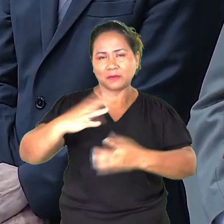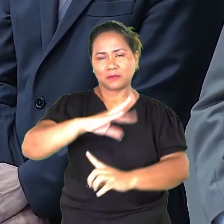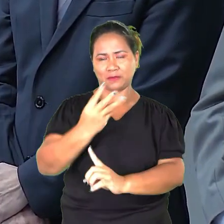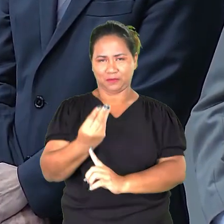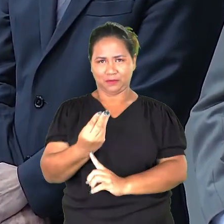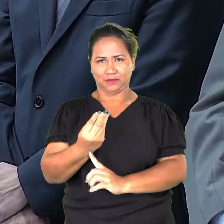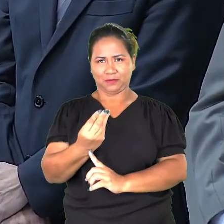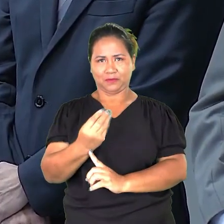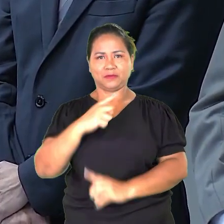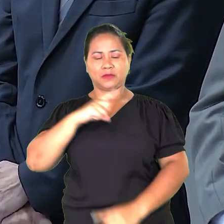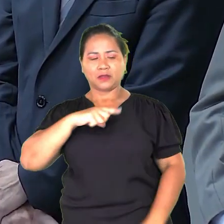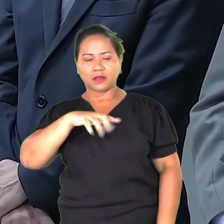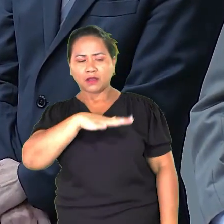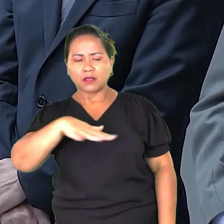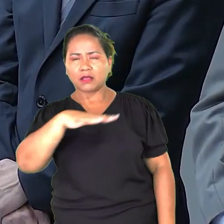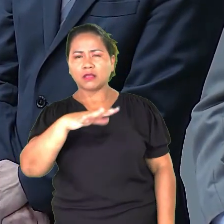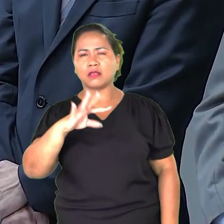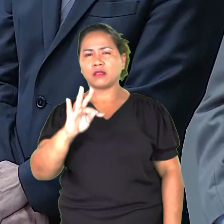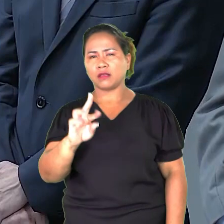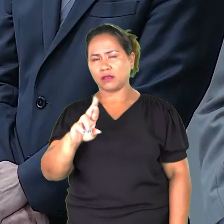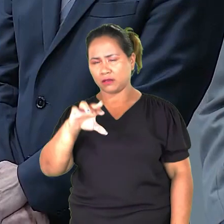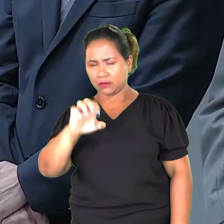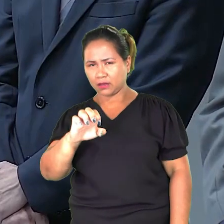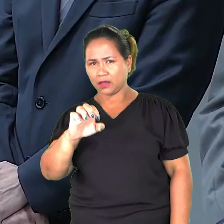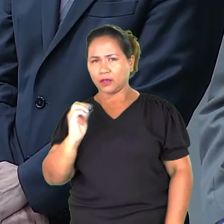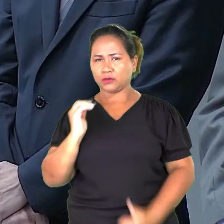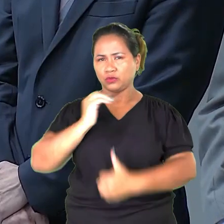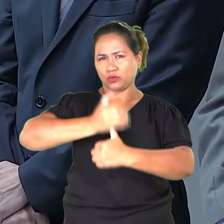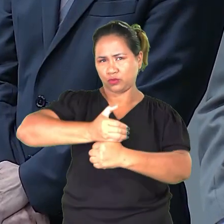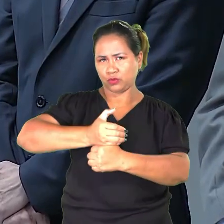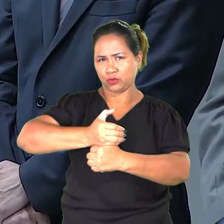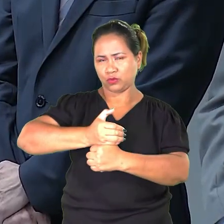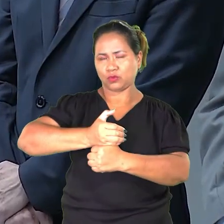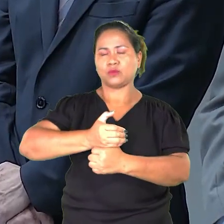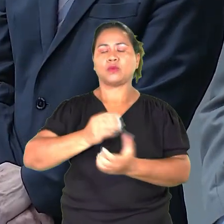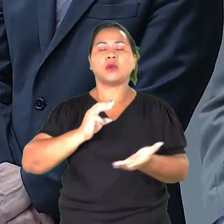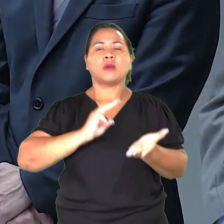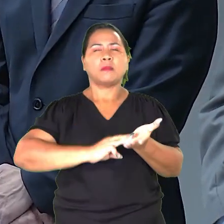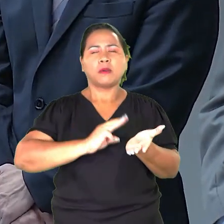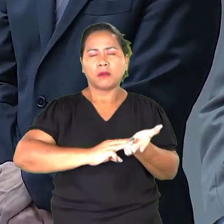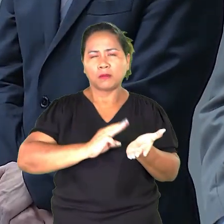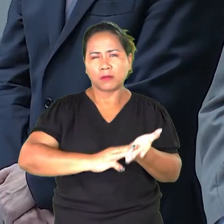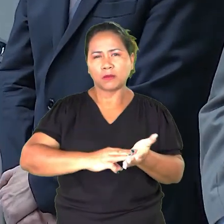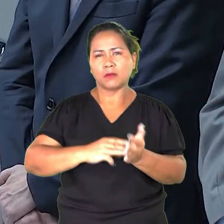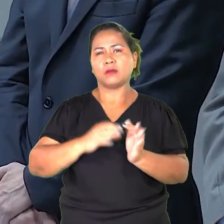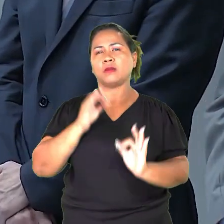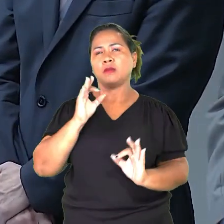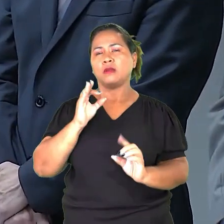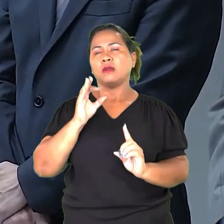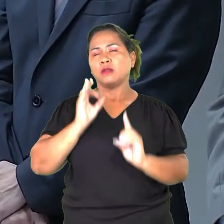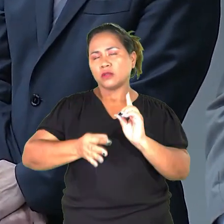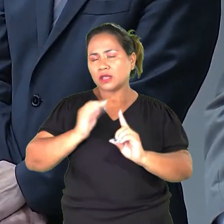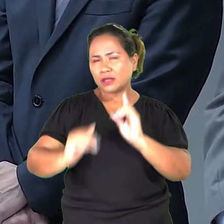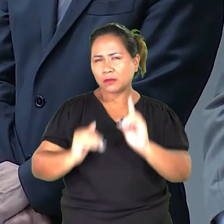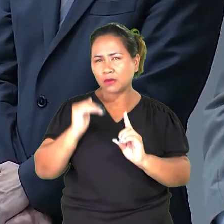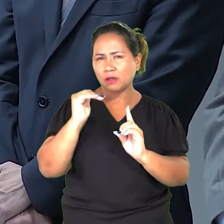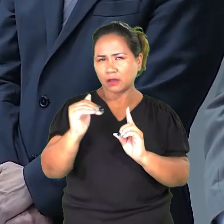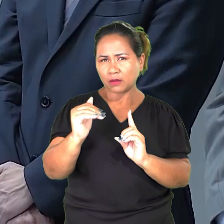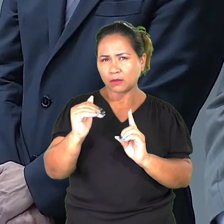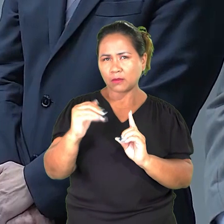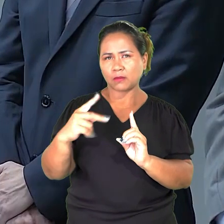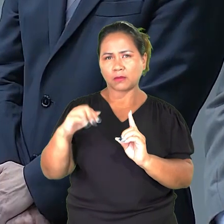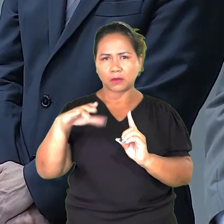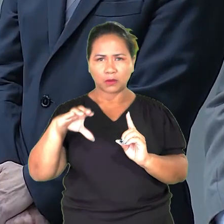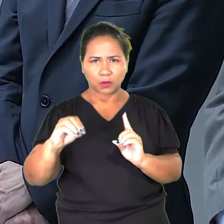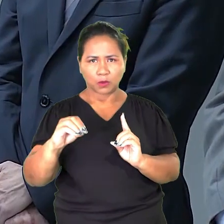Compõe o Pleno do TRE de São Paulo os membros e substitutos: o desembargador Paulo Sérgio Brant de Carvalho